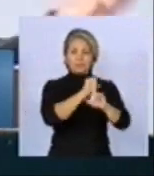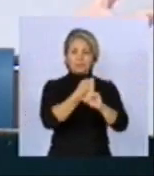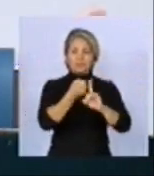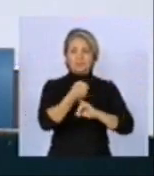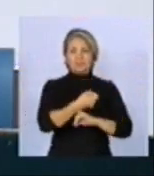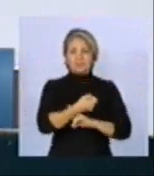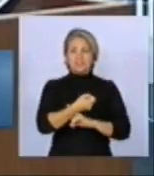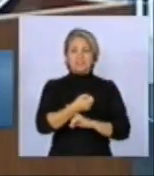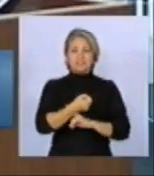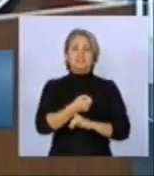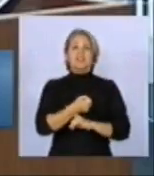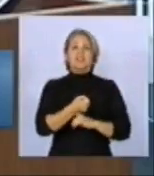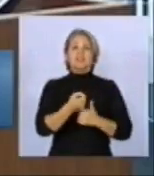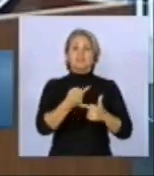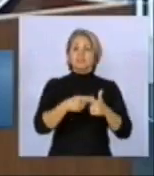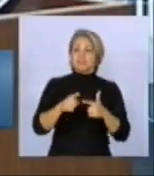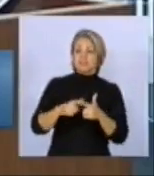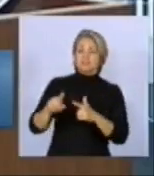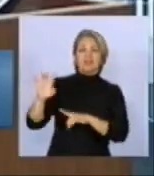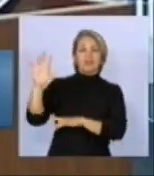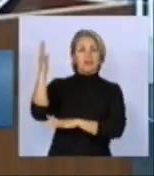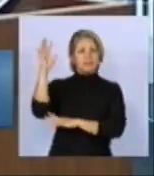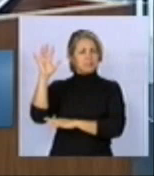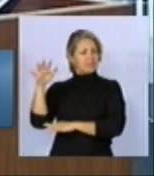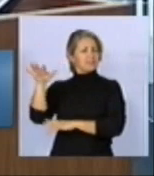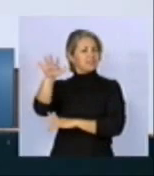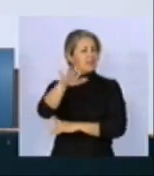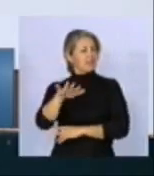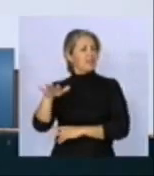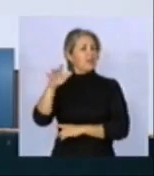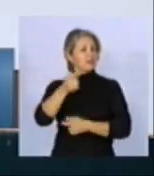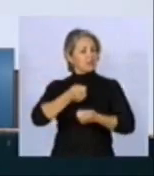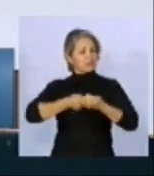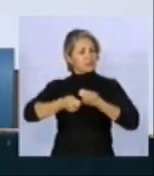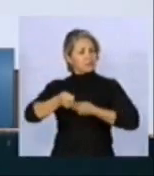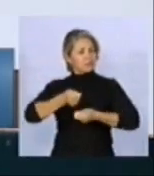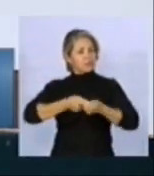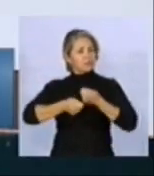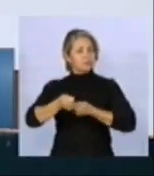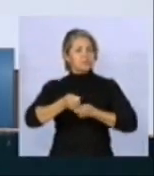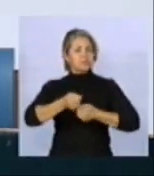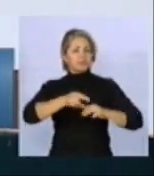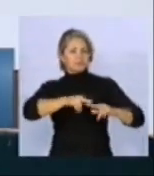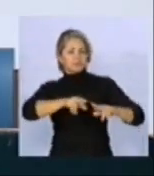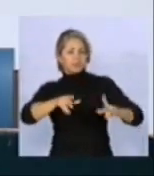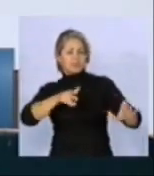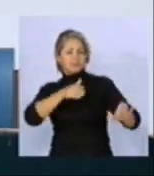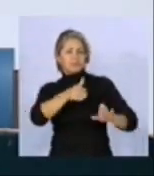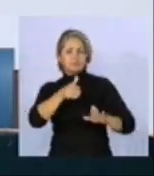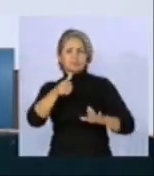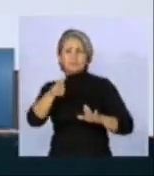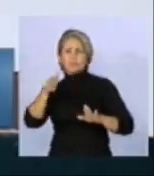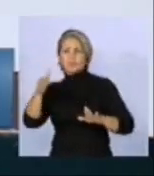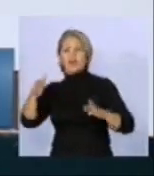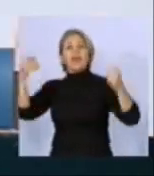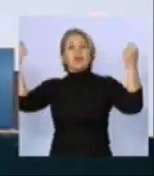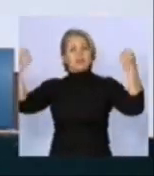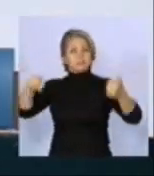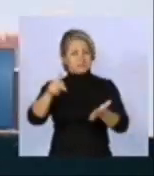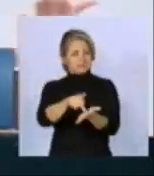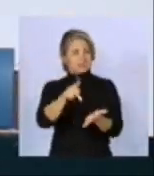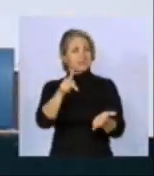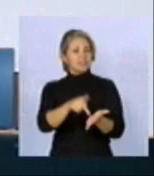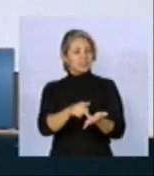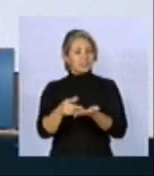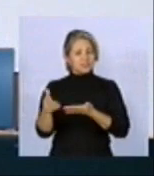repercussão ambiental repercussão Econômica enfim eh diversos Eh vieses aí que precisam ser bem